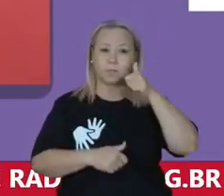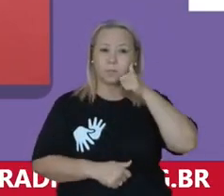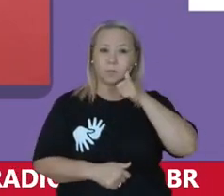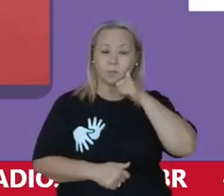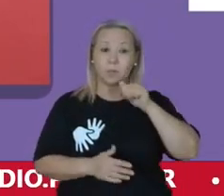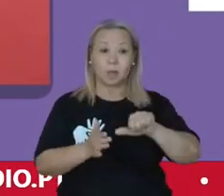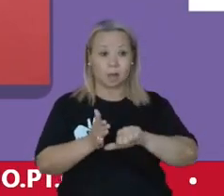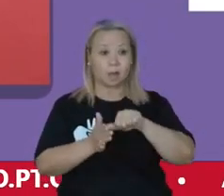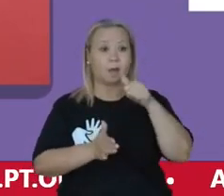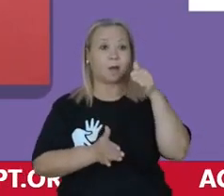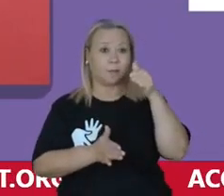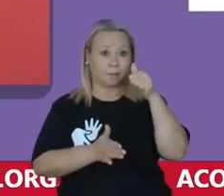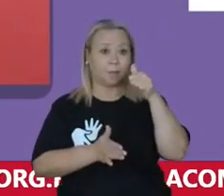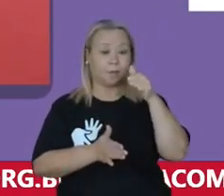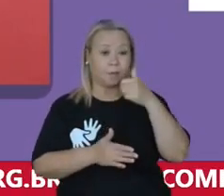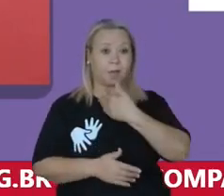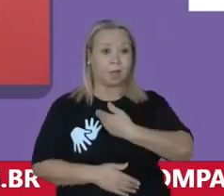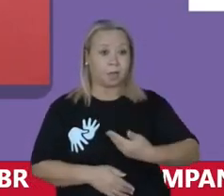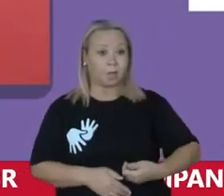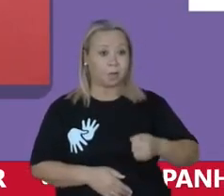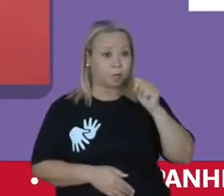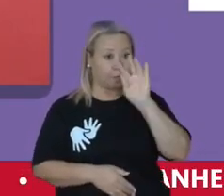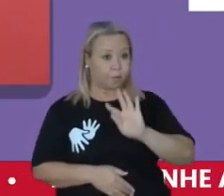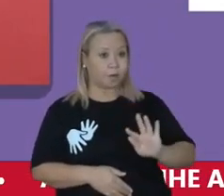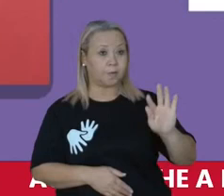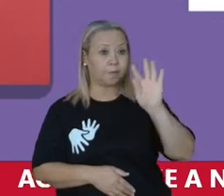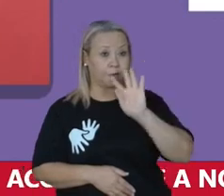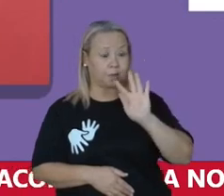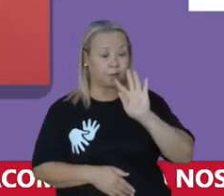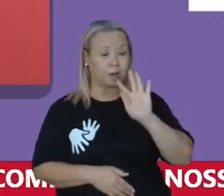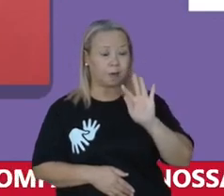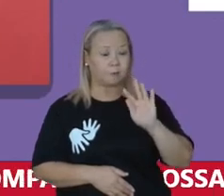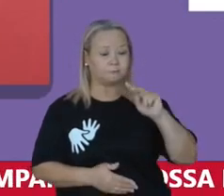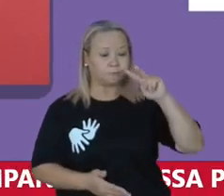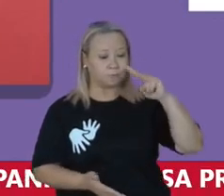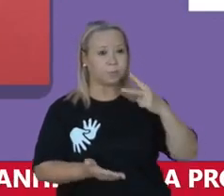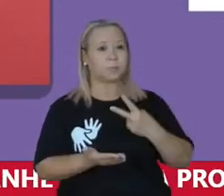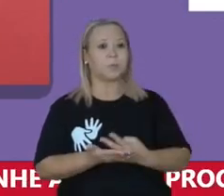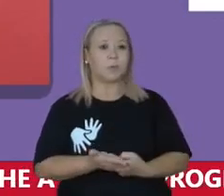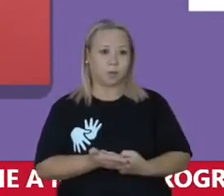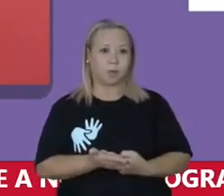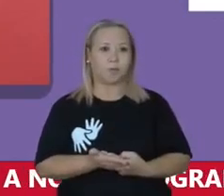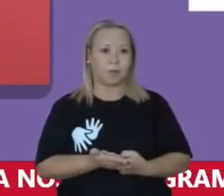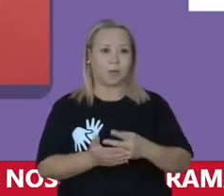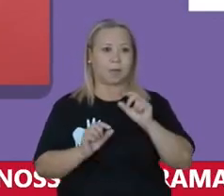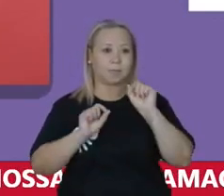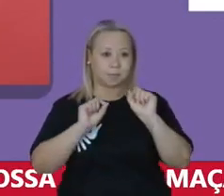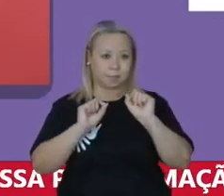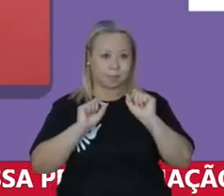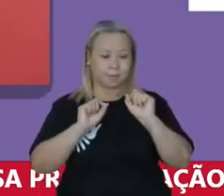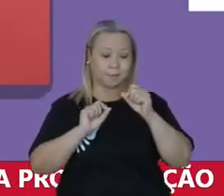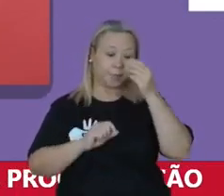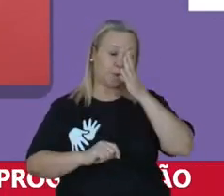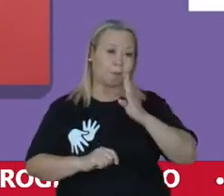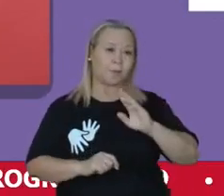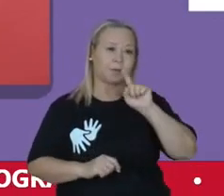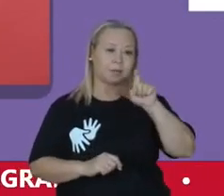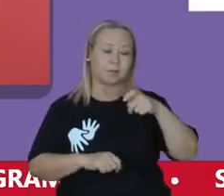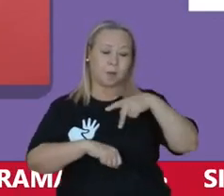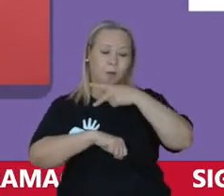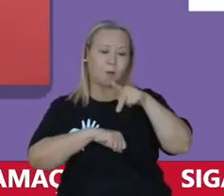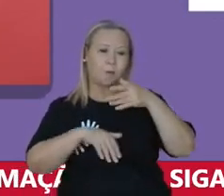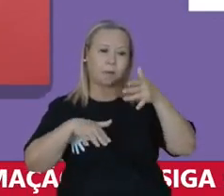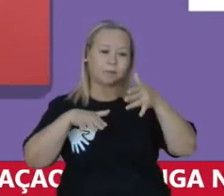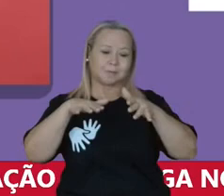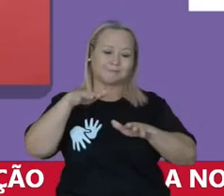é a primeira vez que o governo federal reconhece que o Brasil é um país